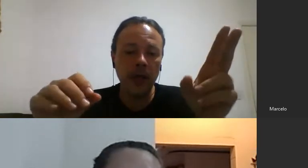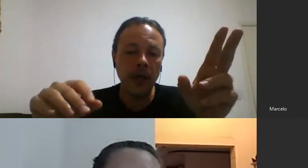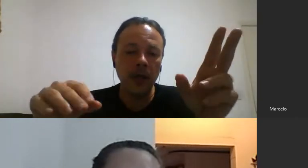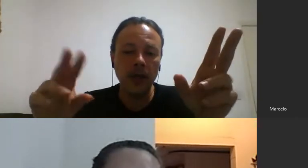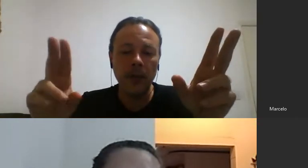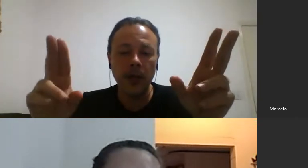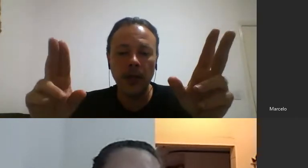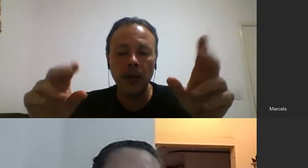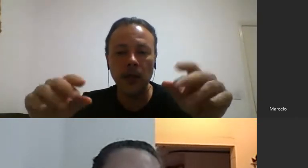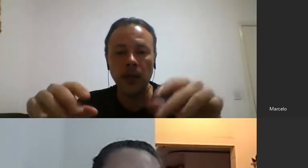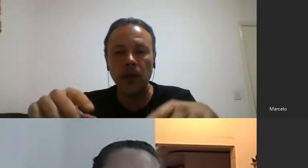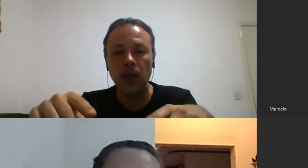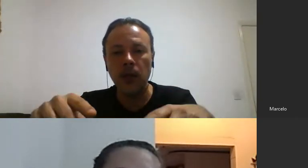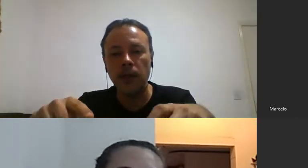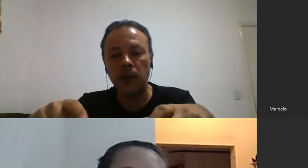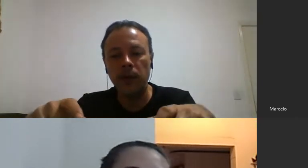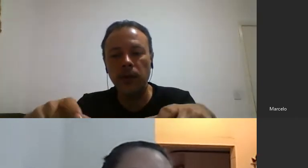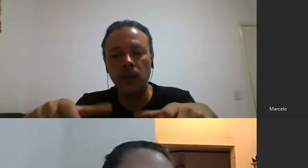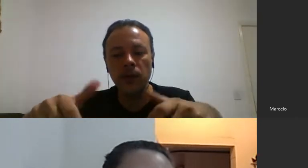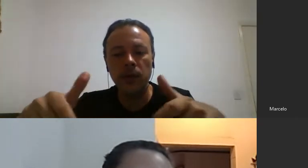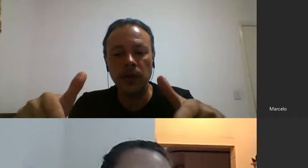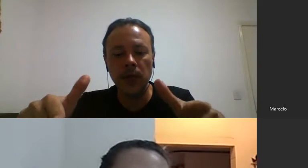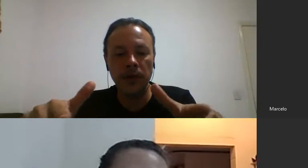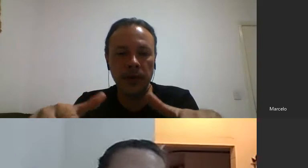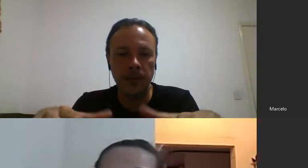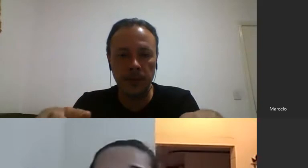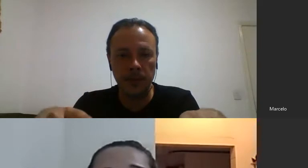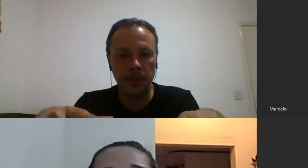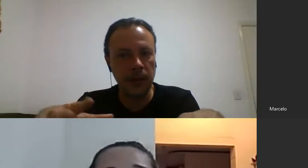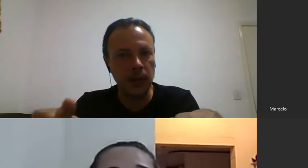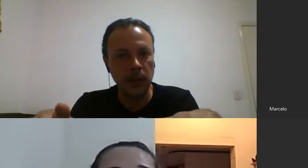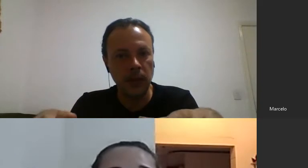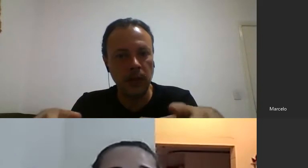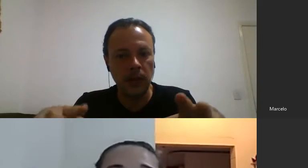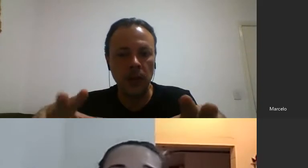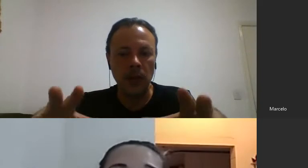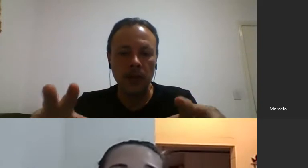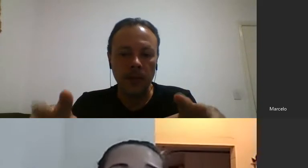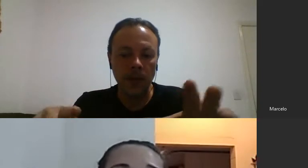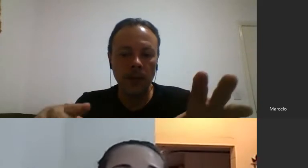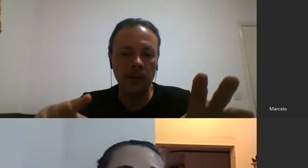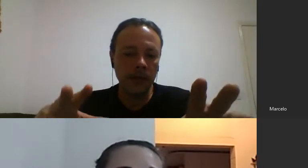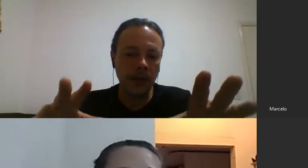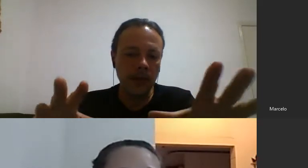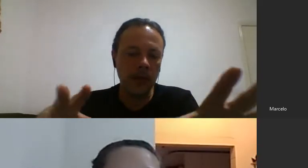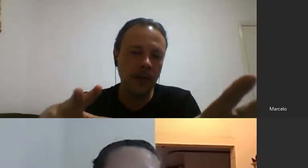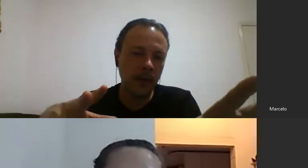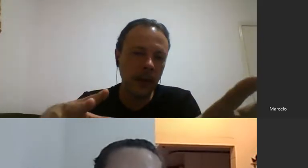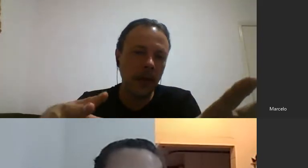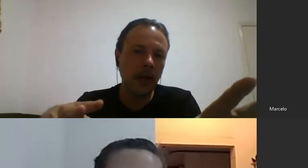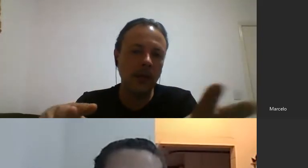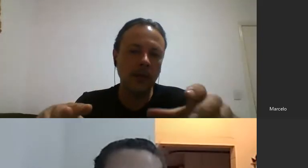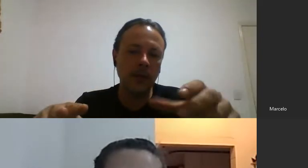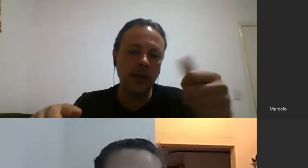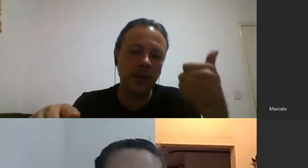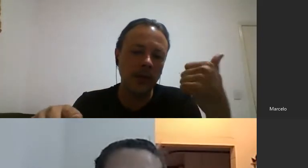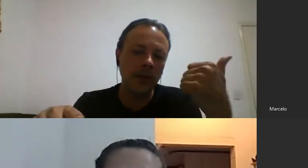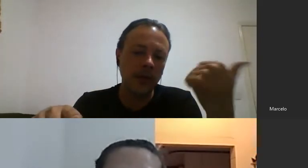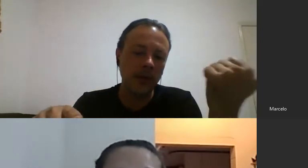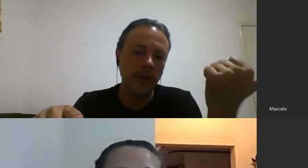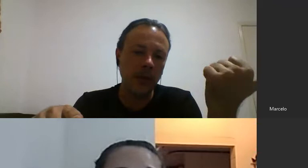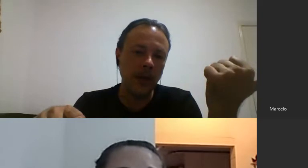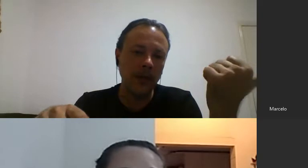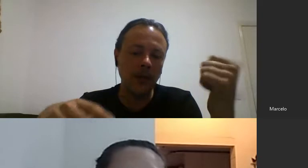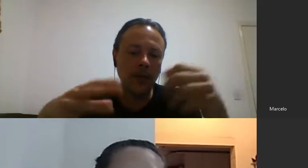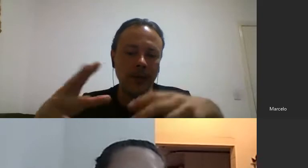reforça 1 para N para N, ele trouxe a chave estrangeira bem mais detalhado, mas ele